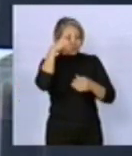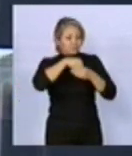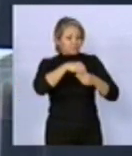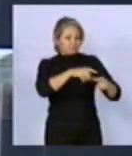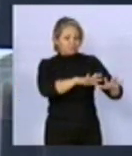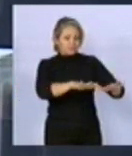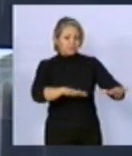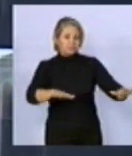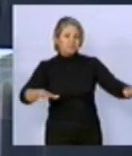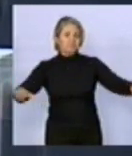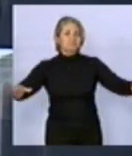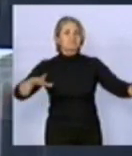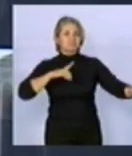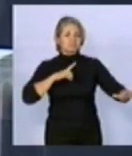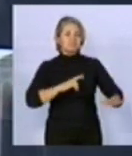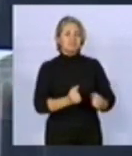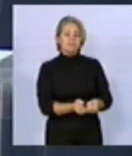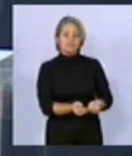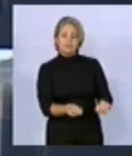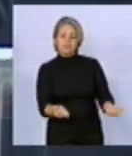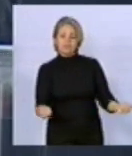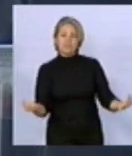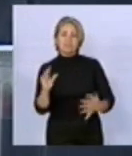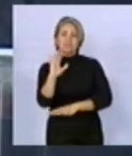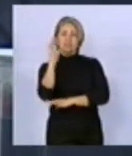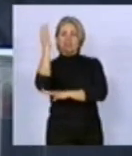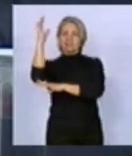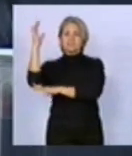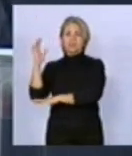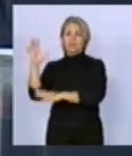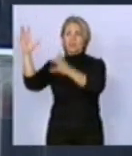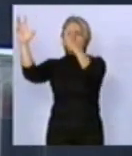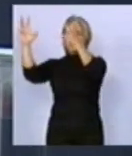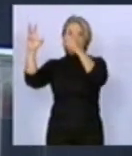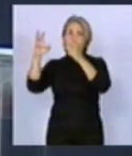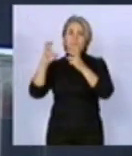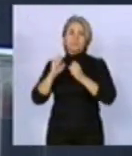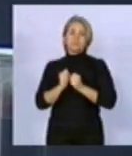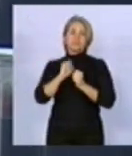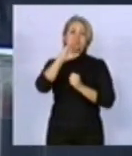geralmente com vegetação que captura o co2